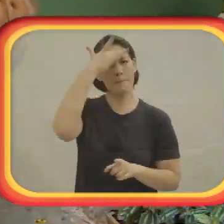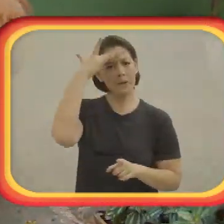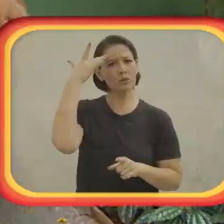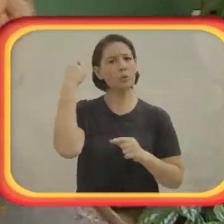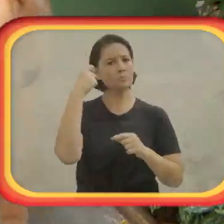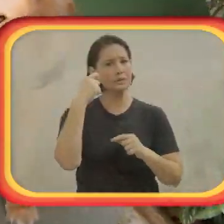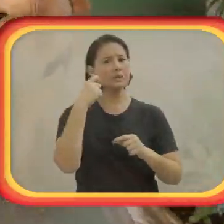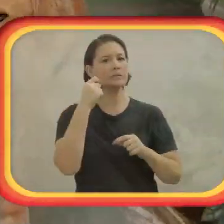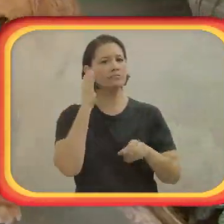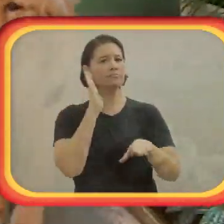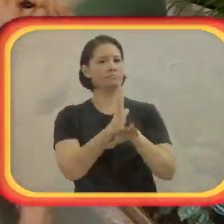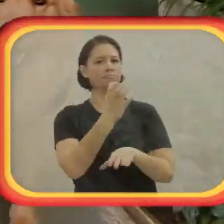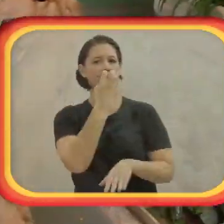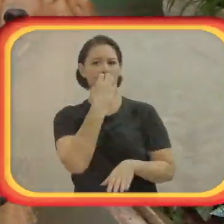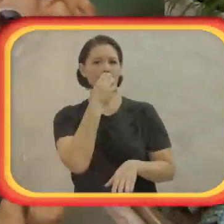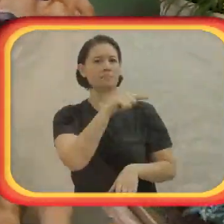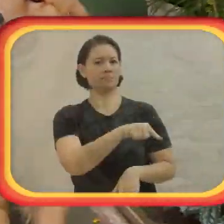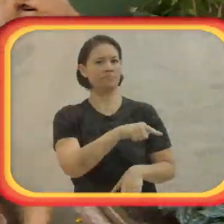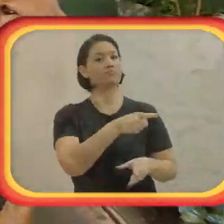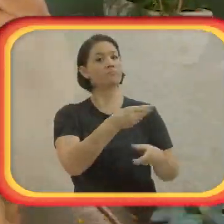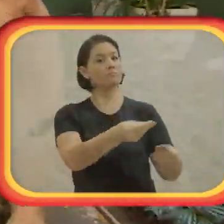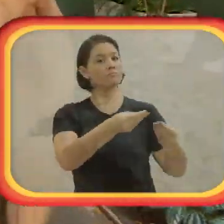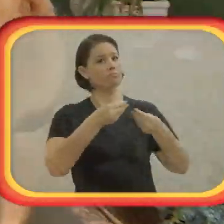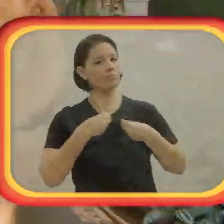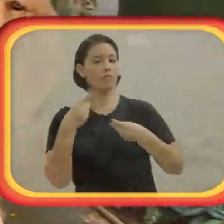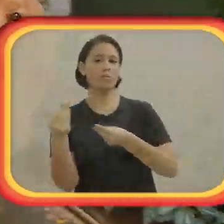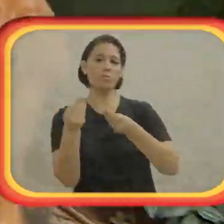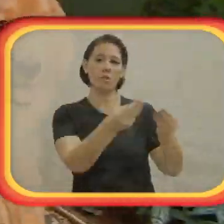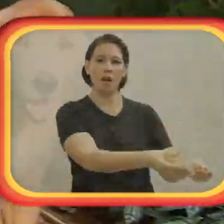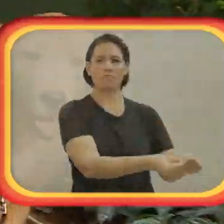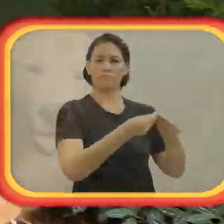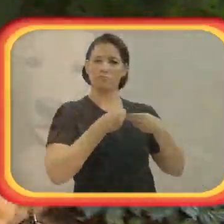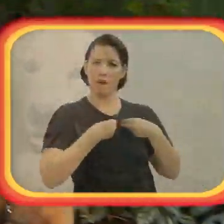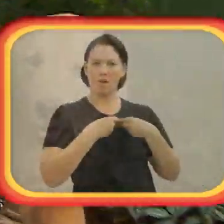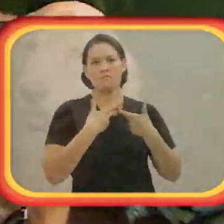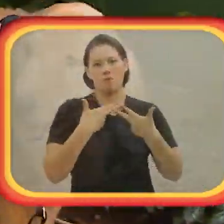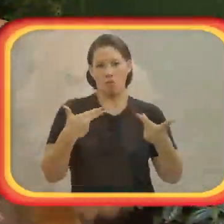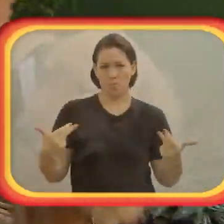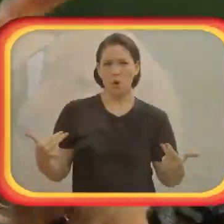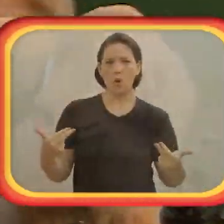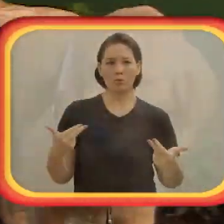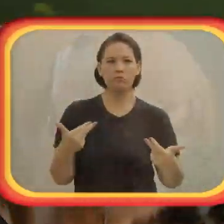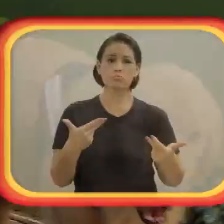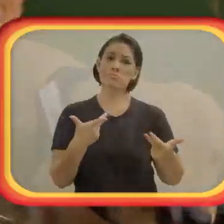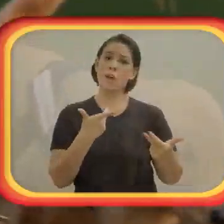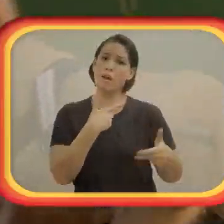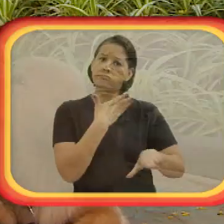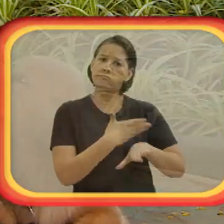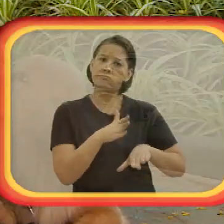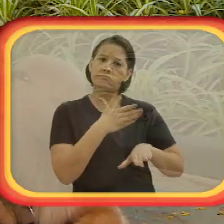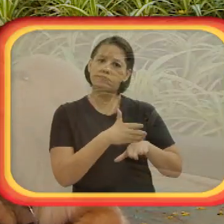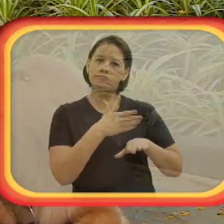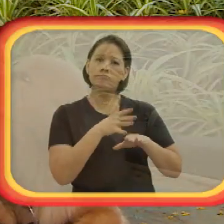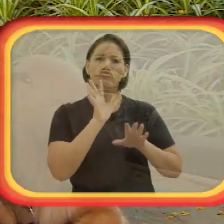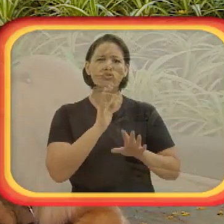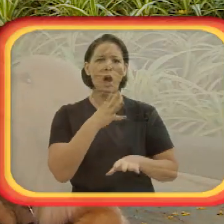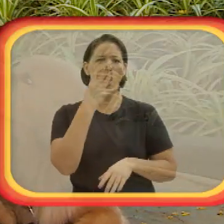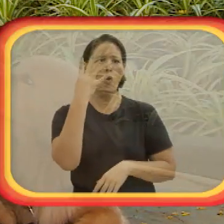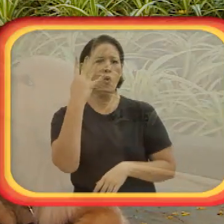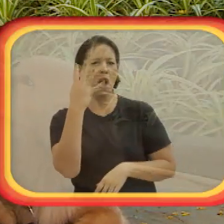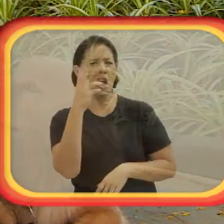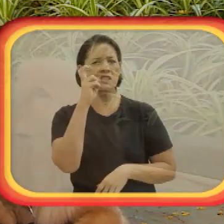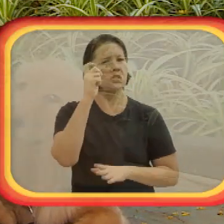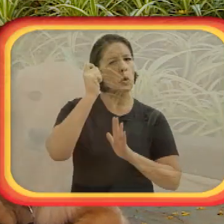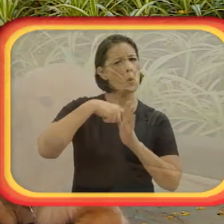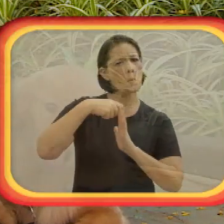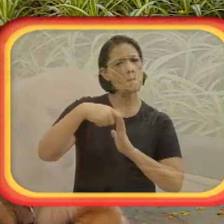né? É uma criação de vínculo mesmo. Não é só ter um cão de assistência, falar assim, ó, tem uma pessoa que está precisando de um cão de